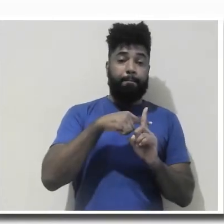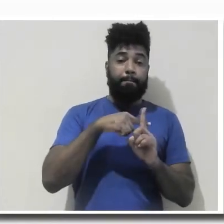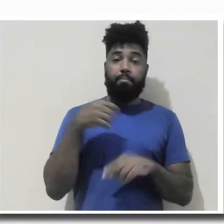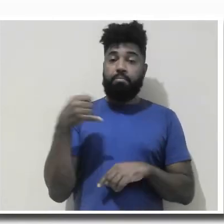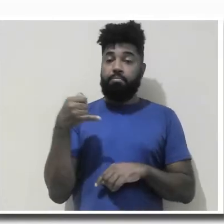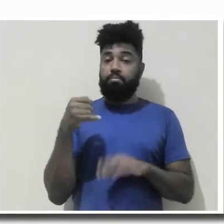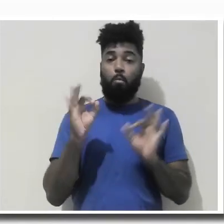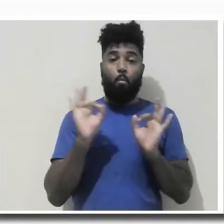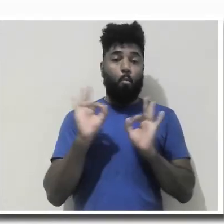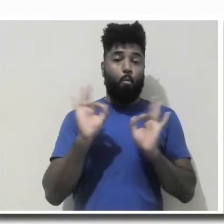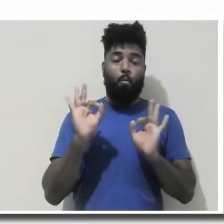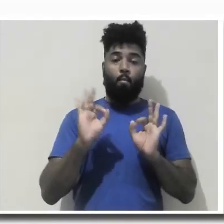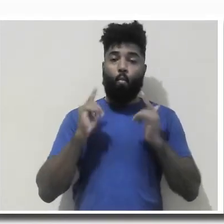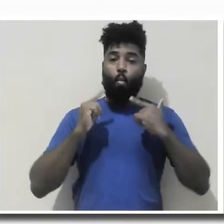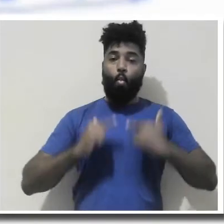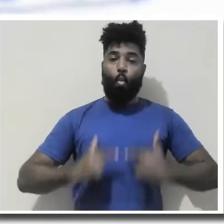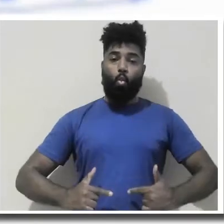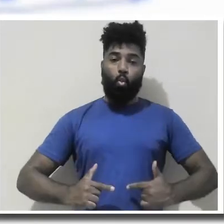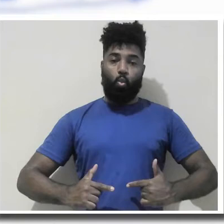ele é apenas um elemento neutro.